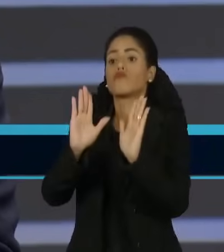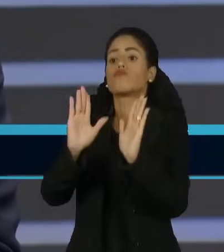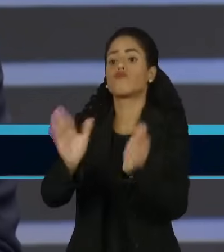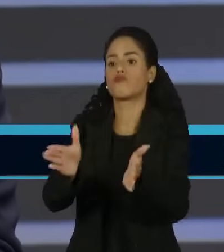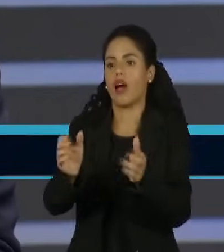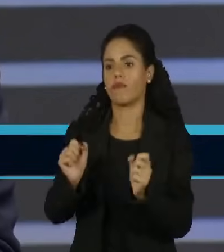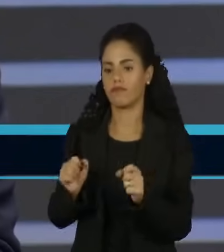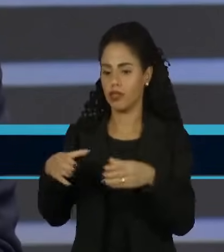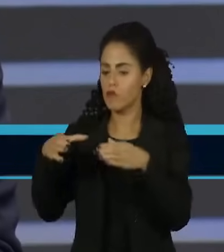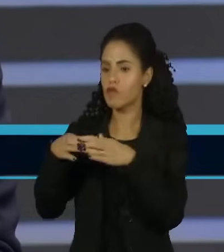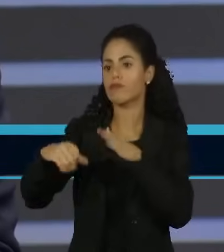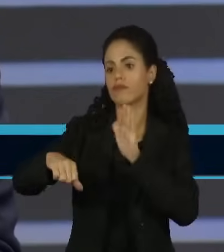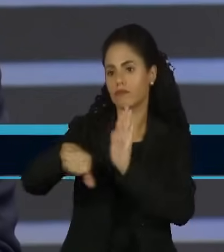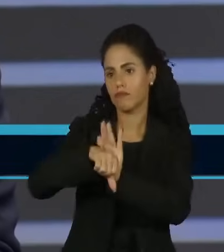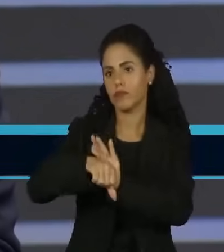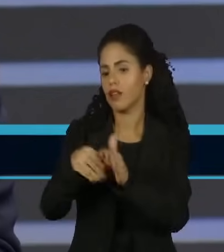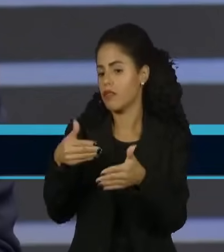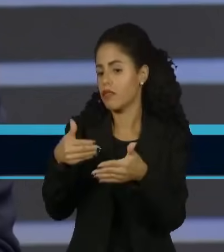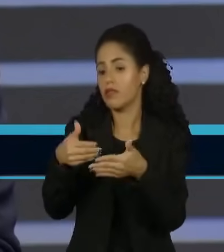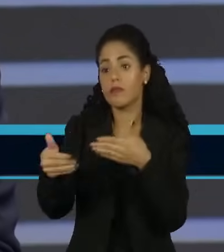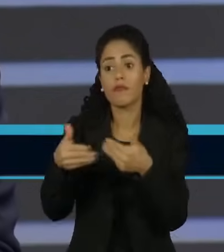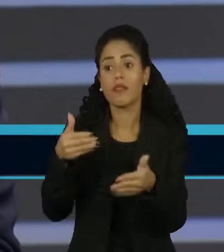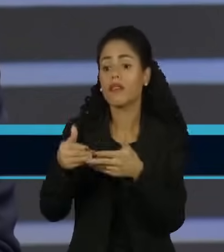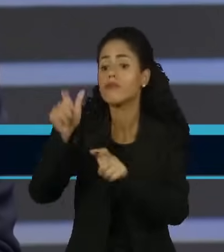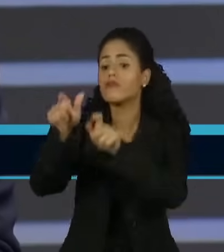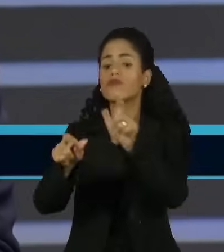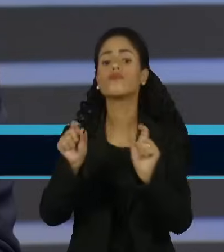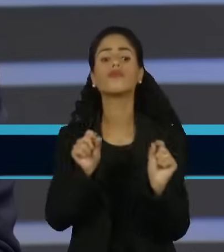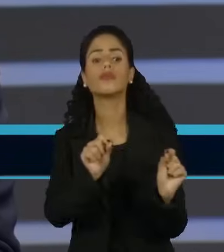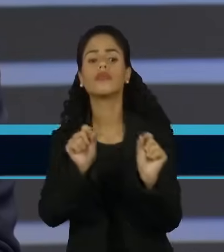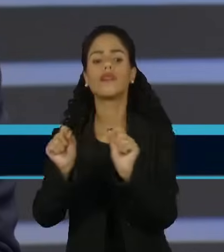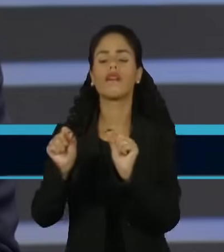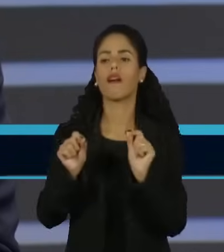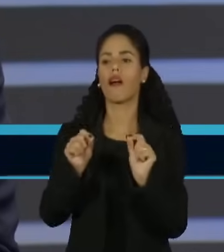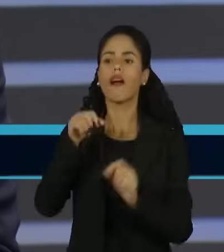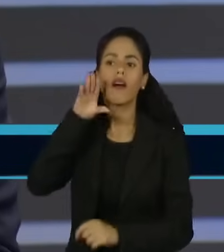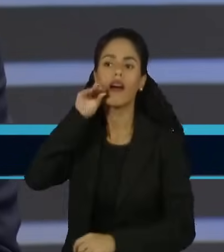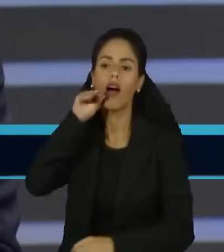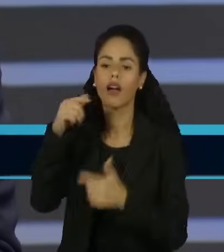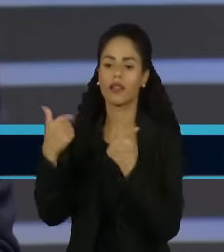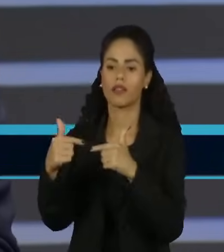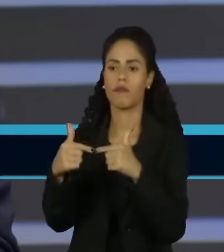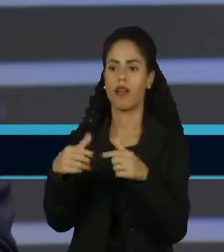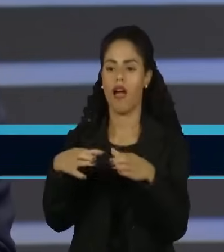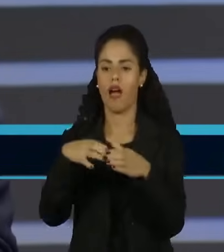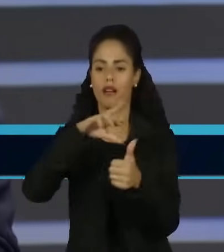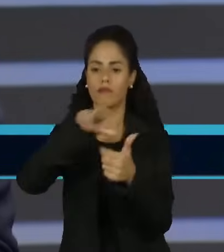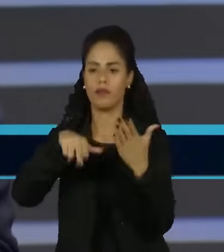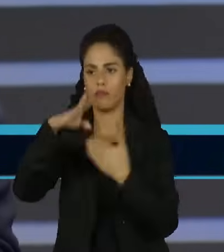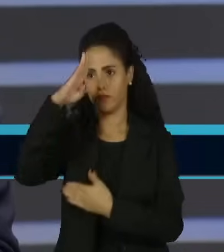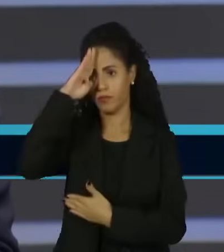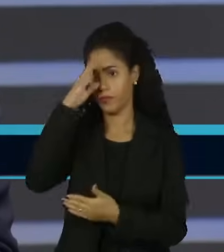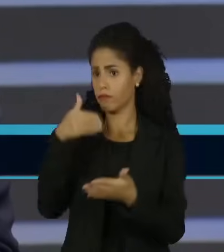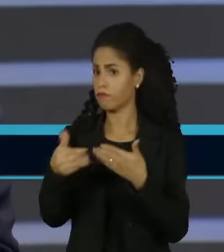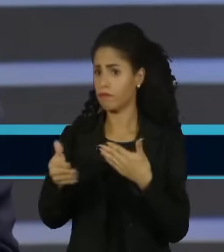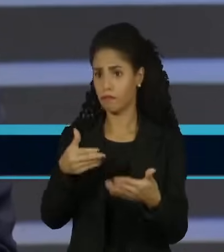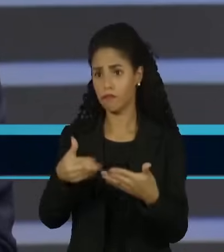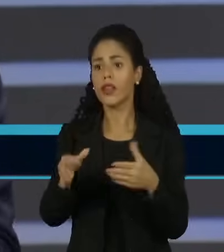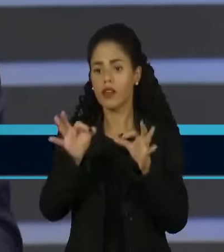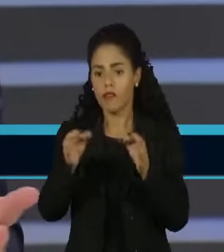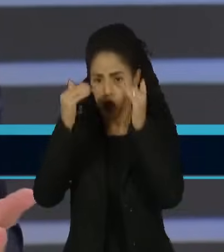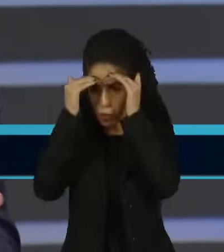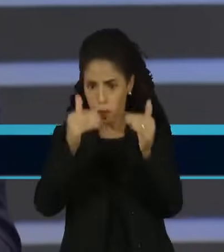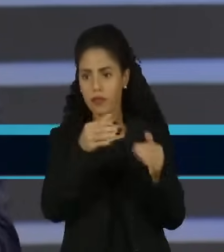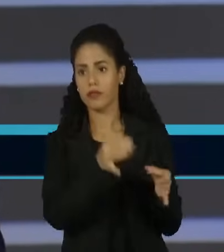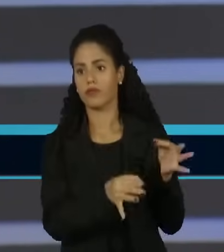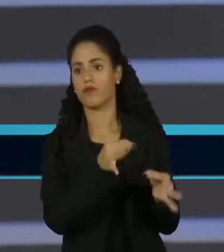crime cometido é um crime que, independentemente de como é esse servidor público, se é militar ou civil, ele responde à justiça comum